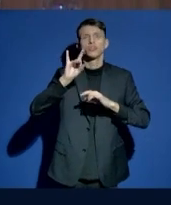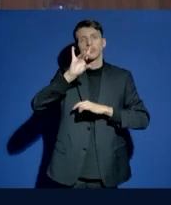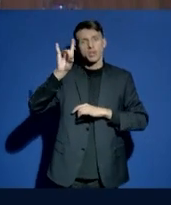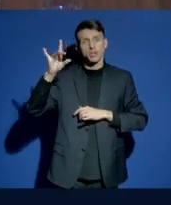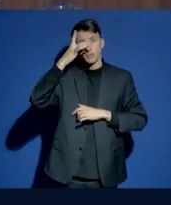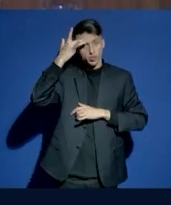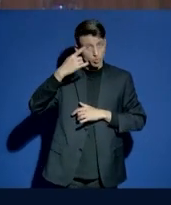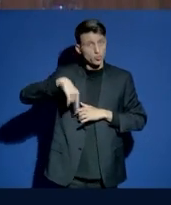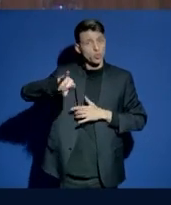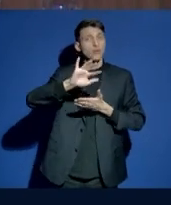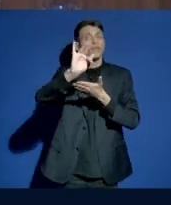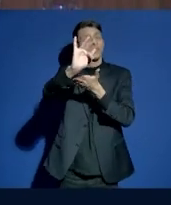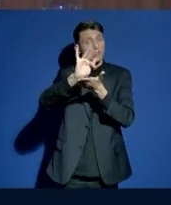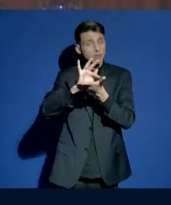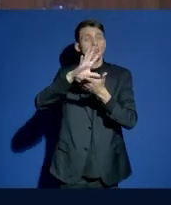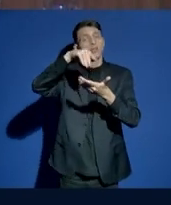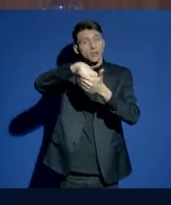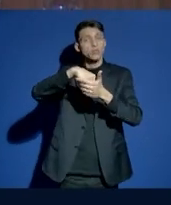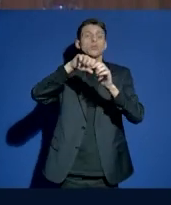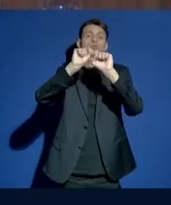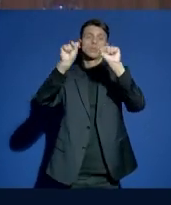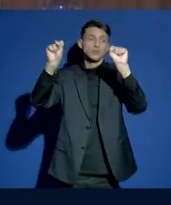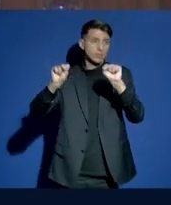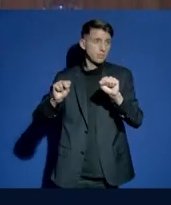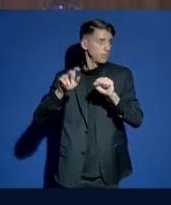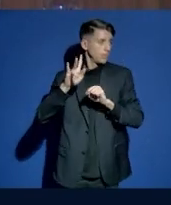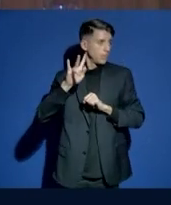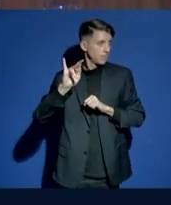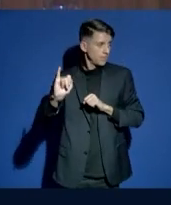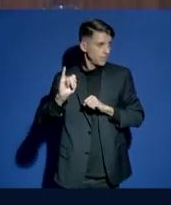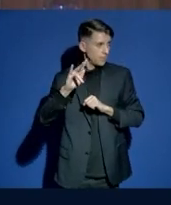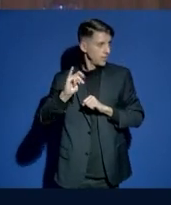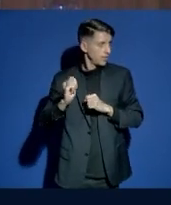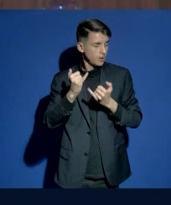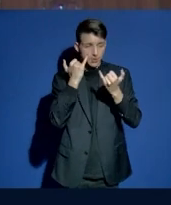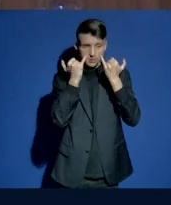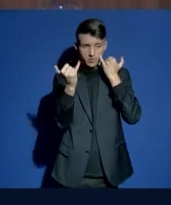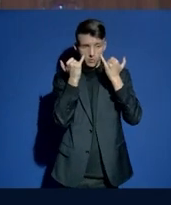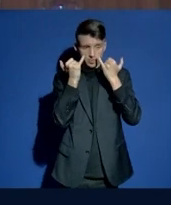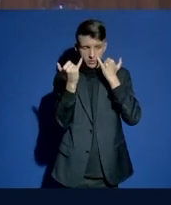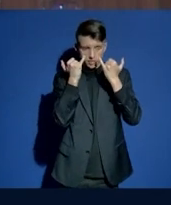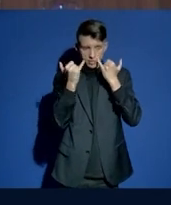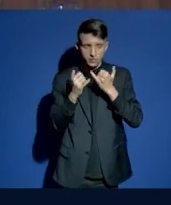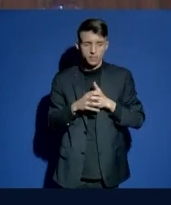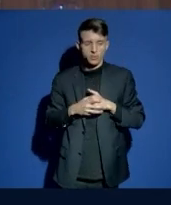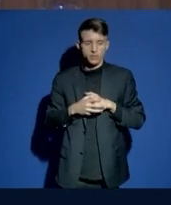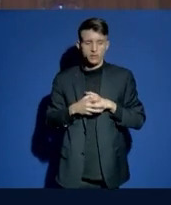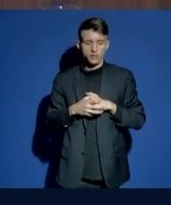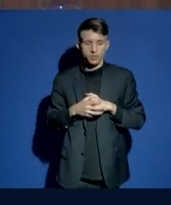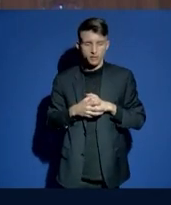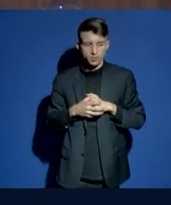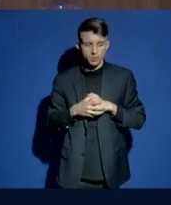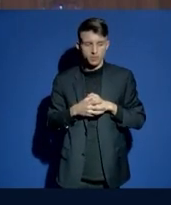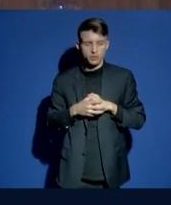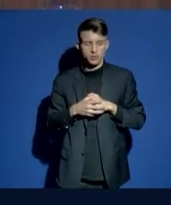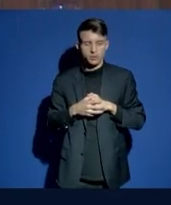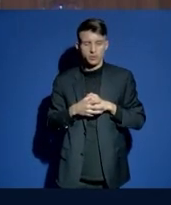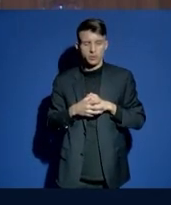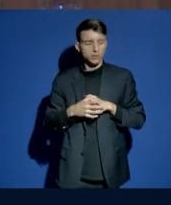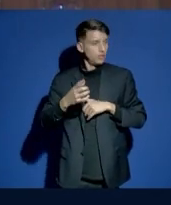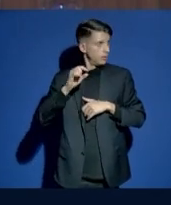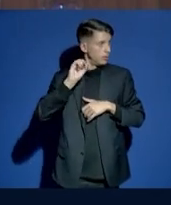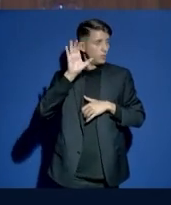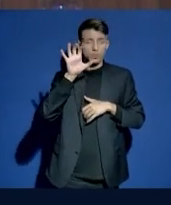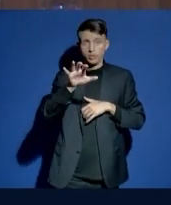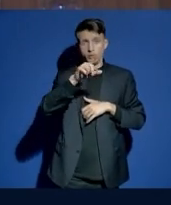nossos fornecedores, coloquem dentro do nosso sistema as informações. Então, isso a gente faz para monitorar. Mas